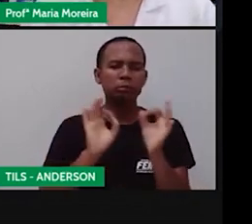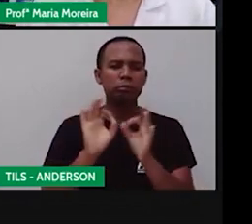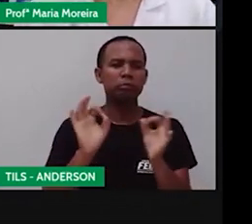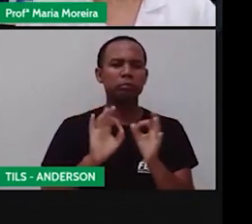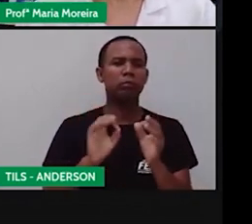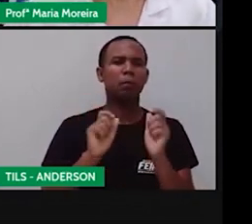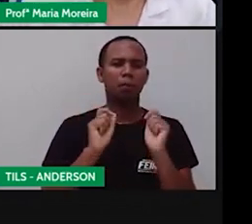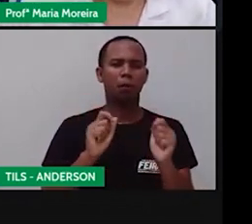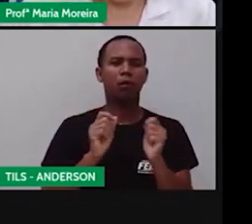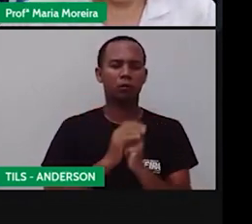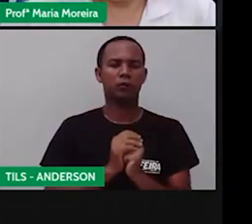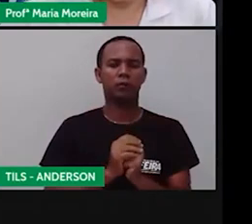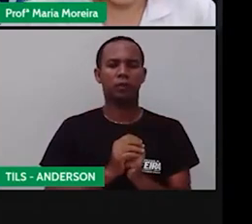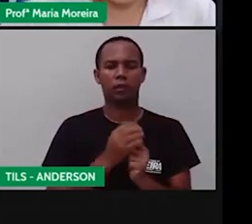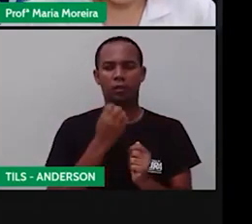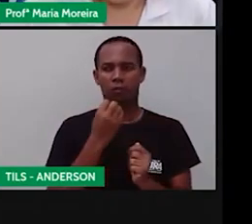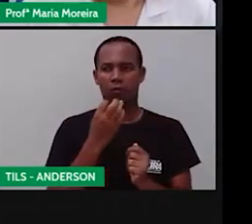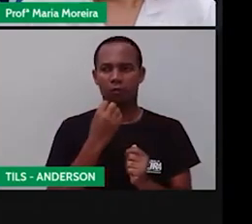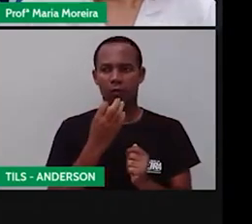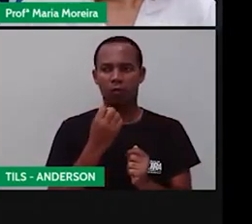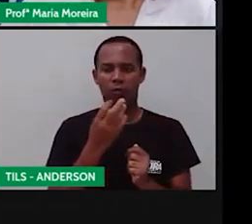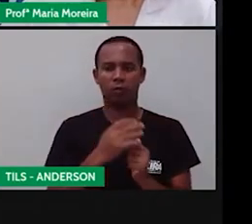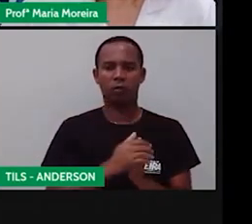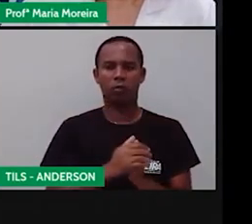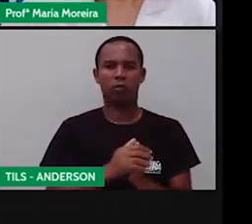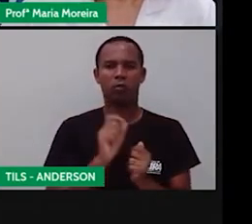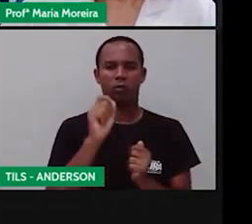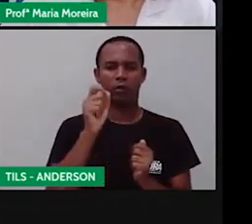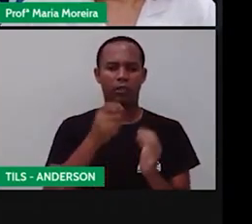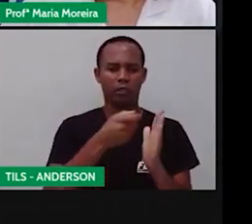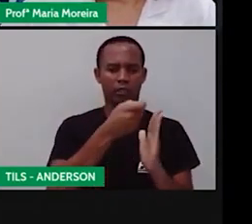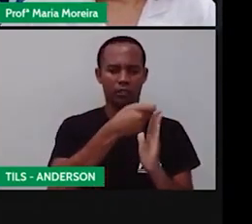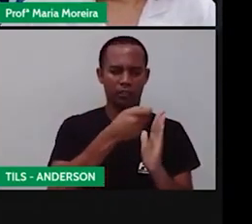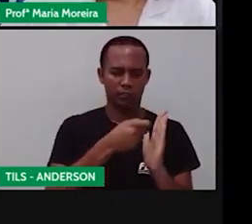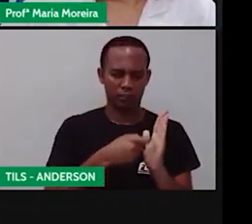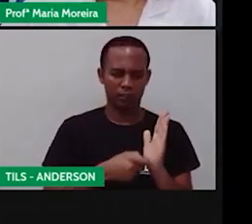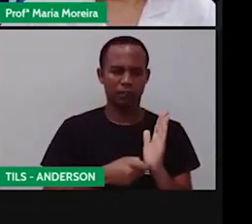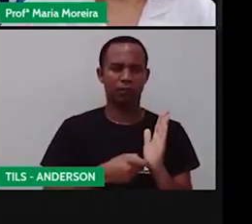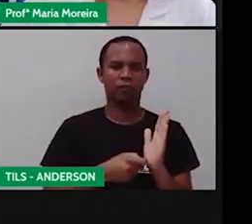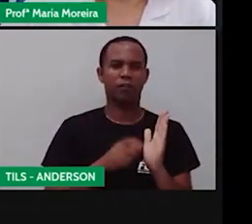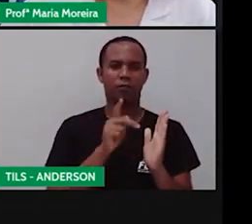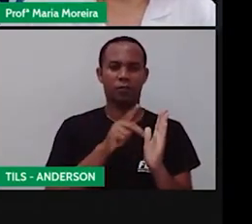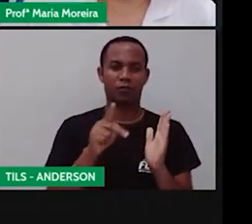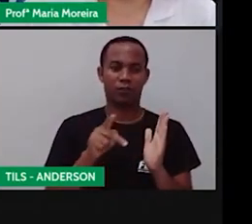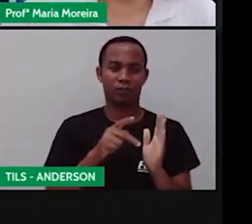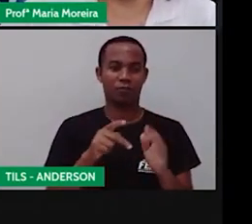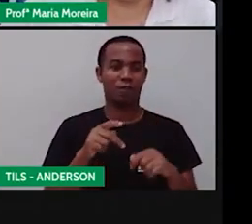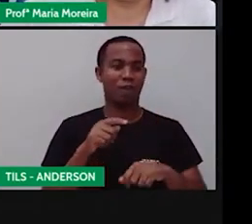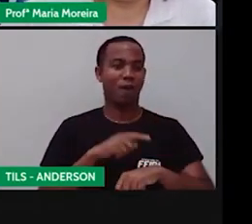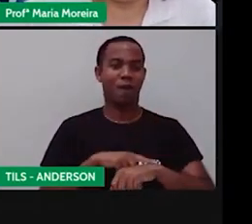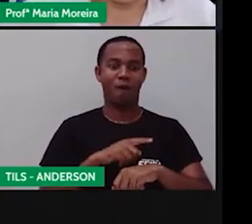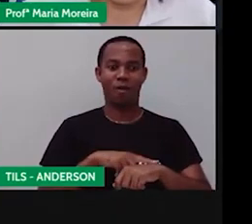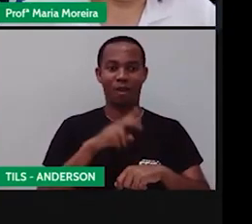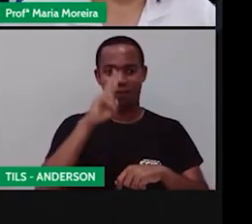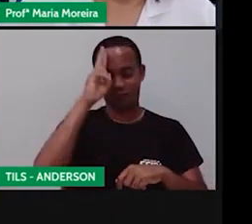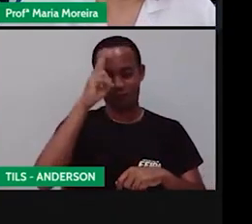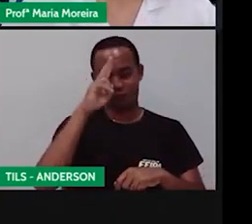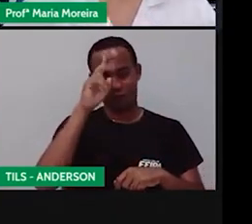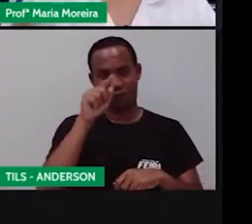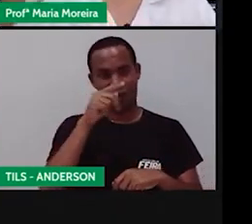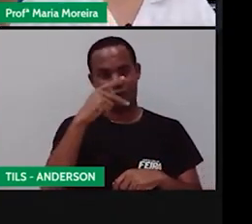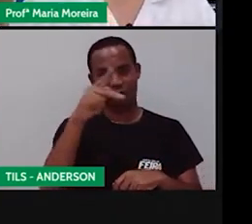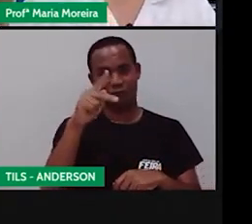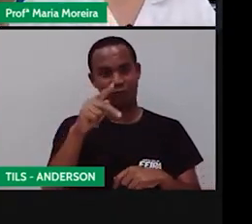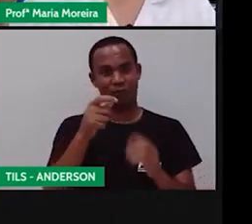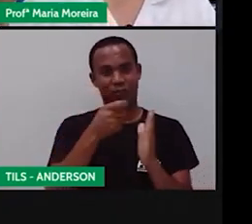narrativo, que tal, né? Escrever um texto desse para a Pró? Tá na hora de escreverem a história de vocês.